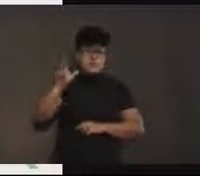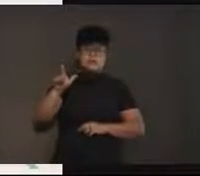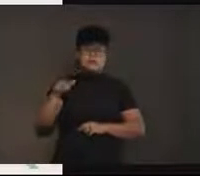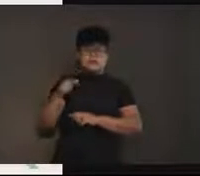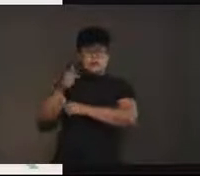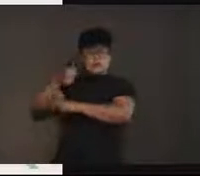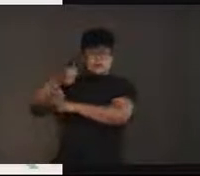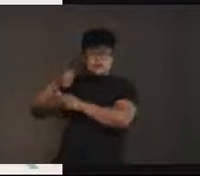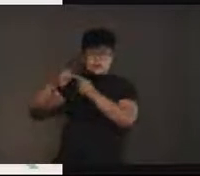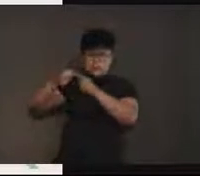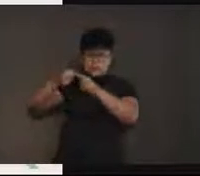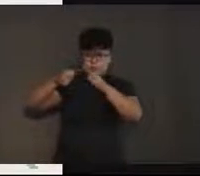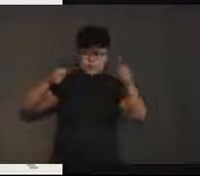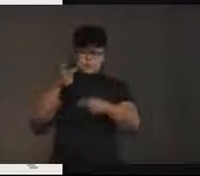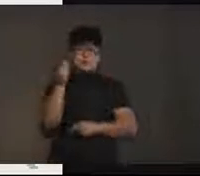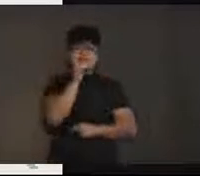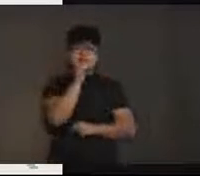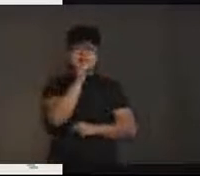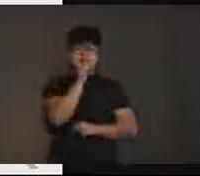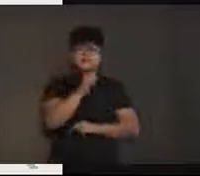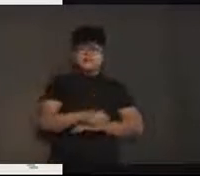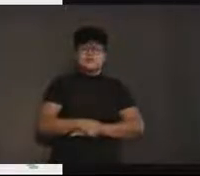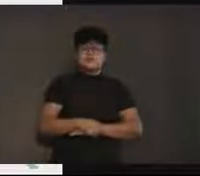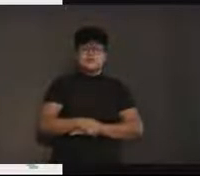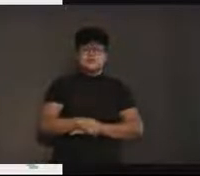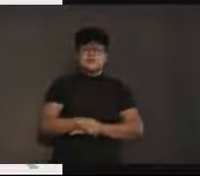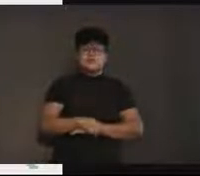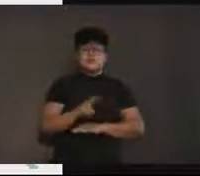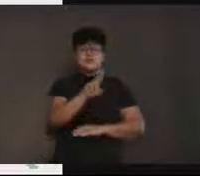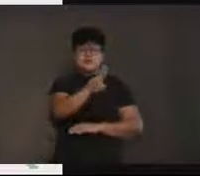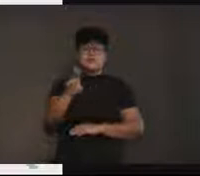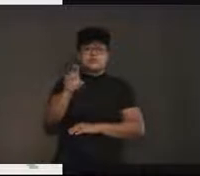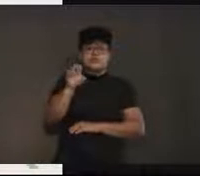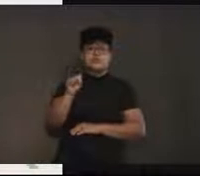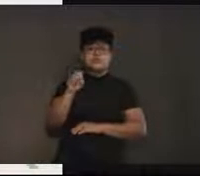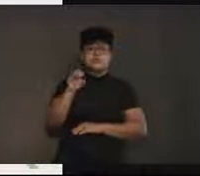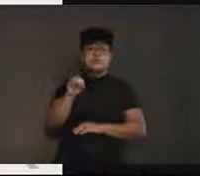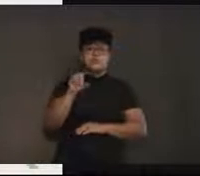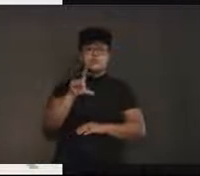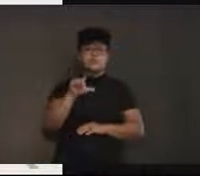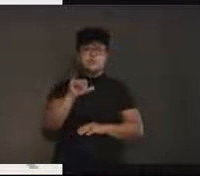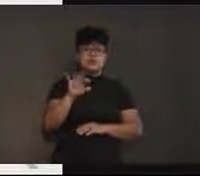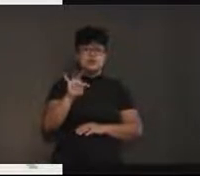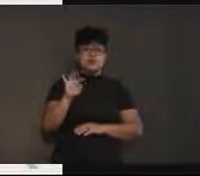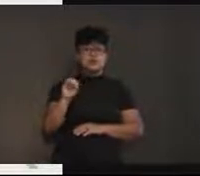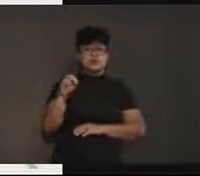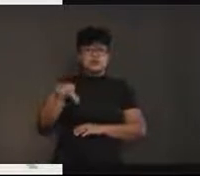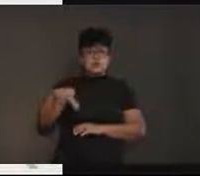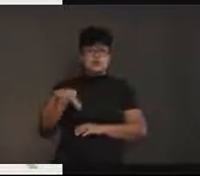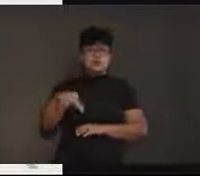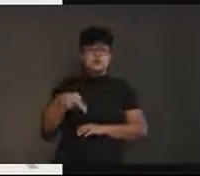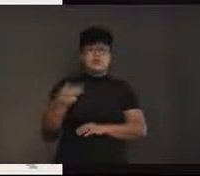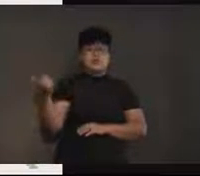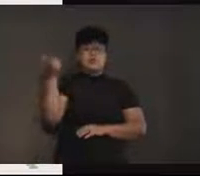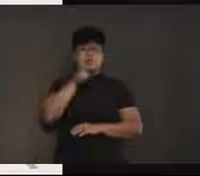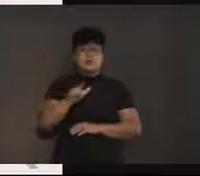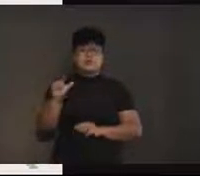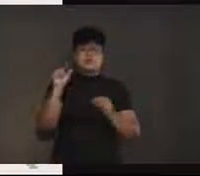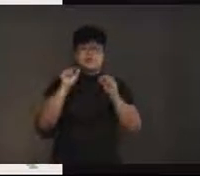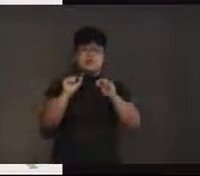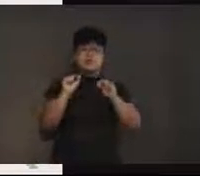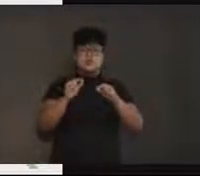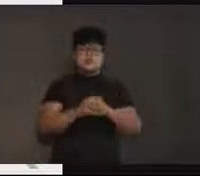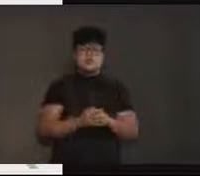figurinhas que eu vou mostrar um solo então ouça littone né é uma onda que se a larga difusão de